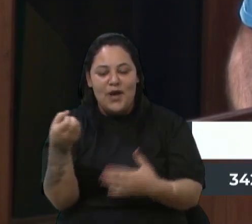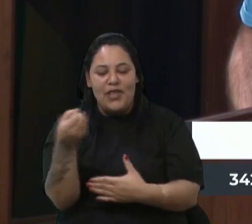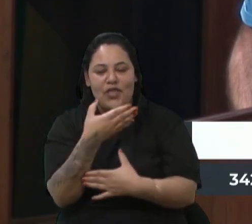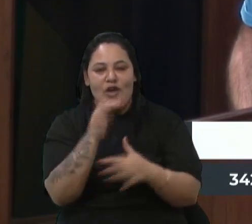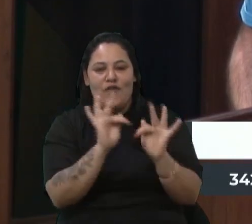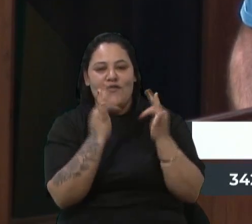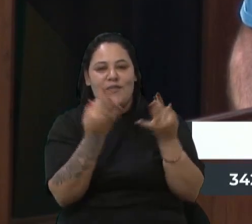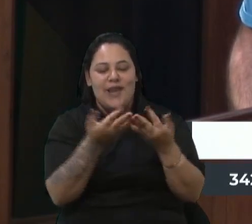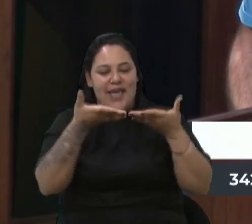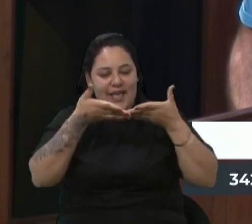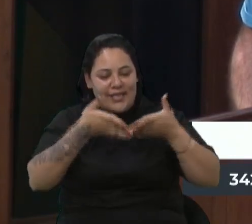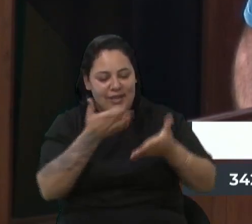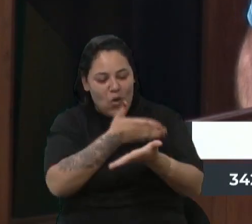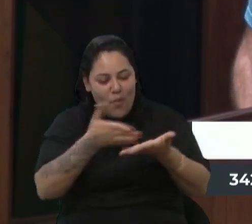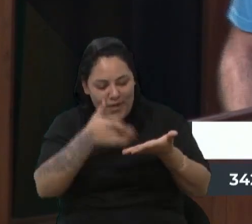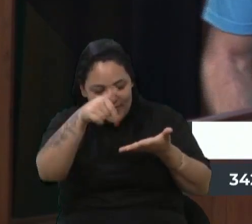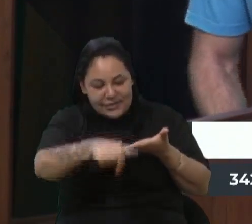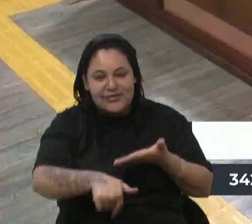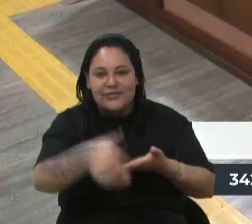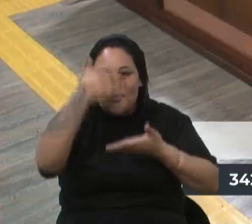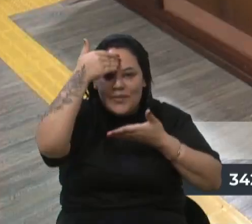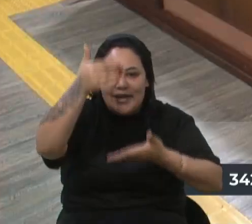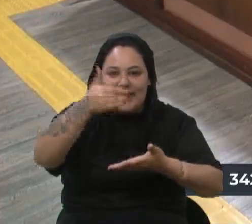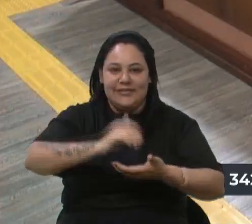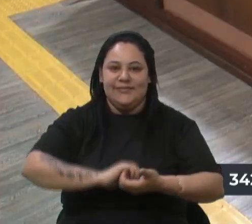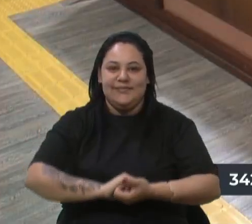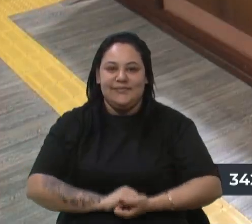nasce aqui. Obrigada.